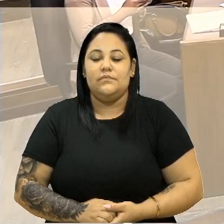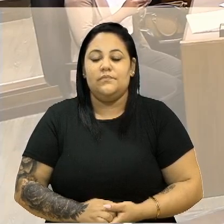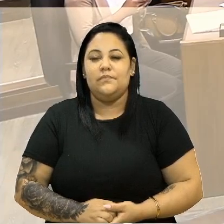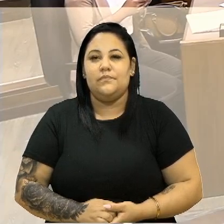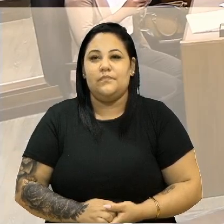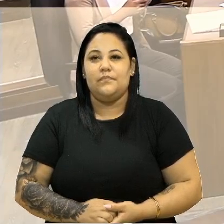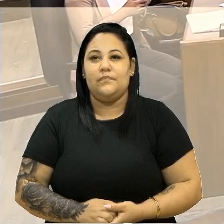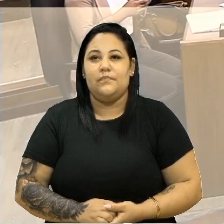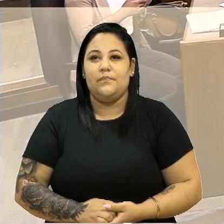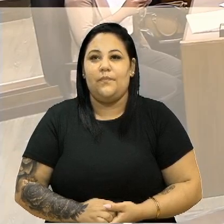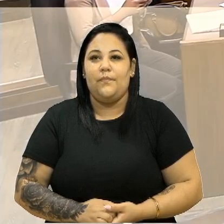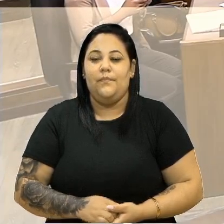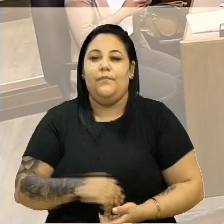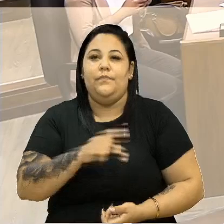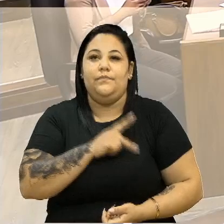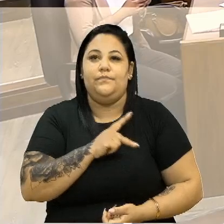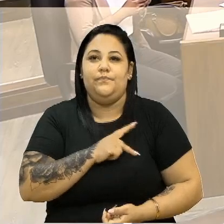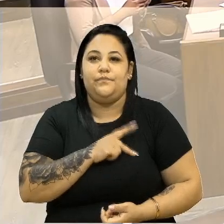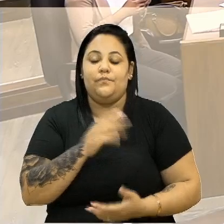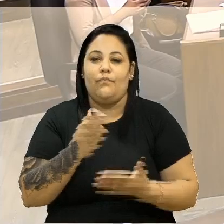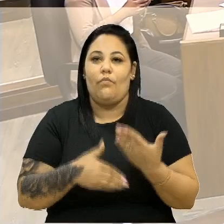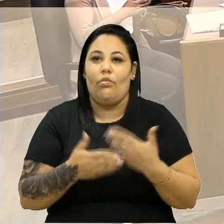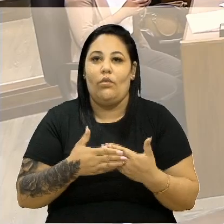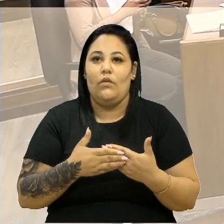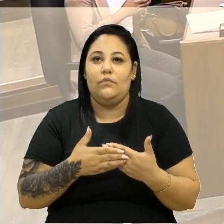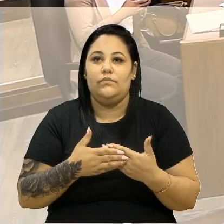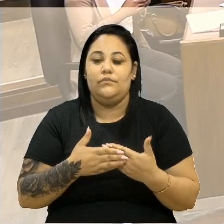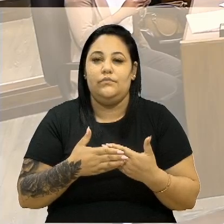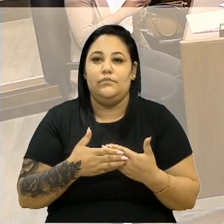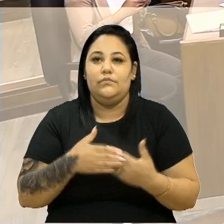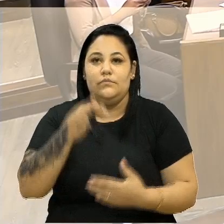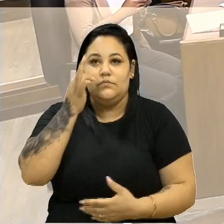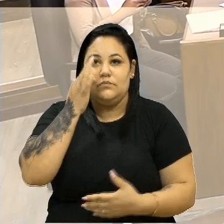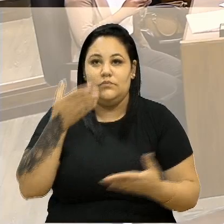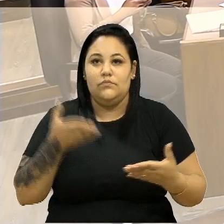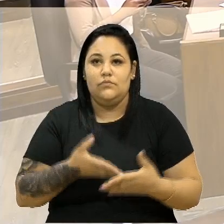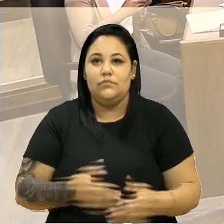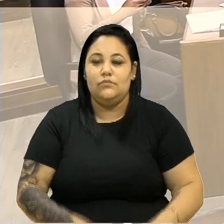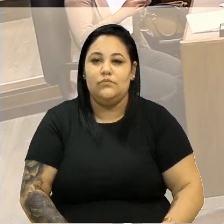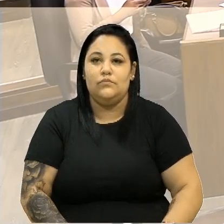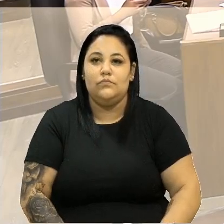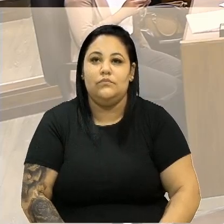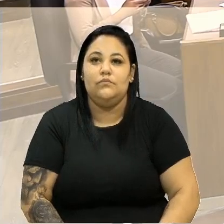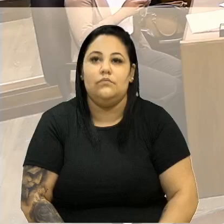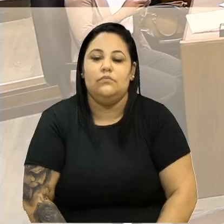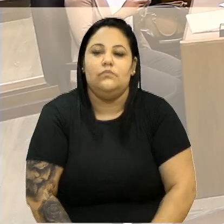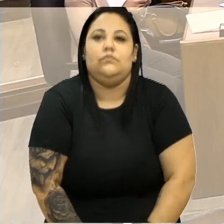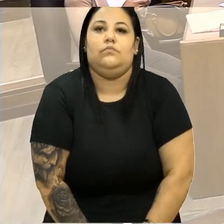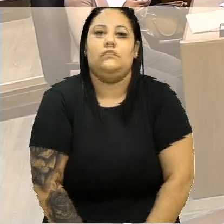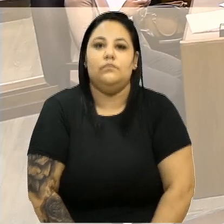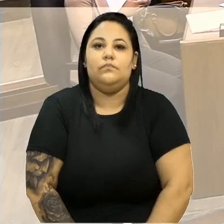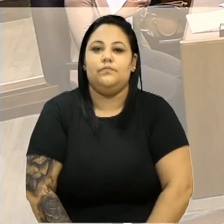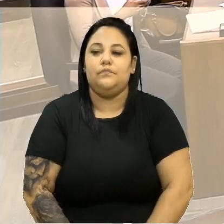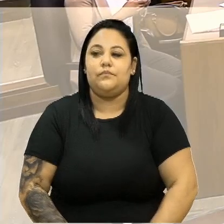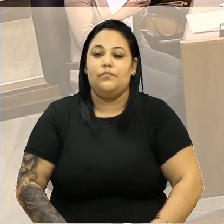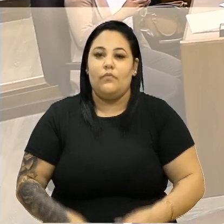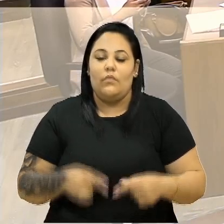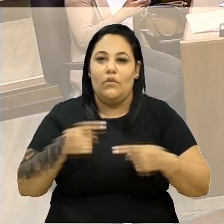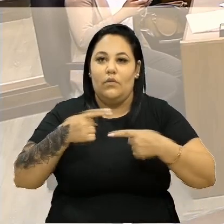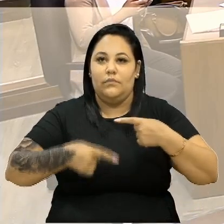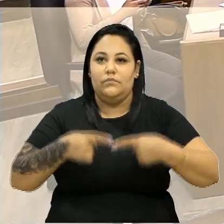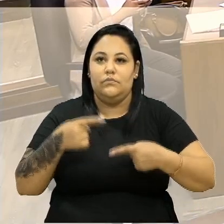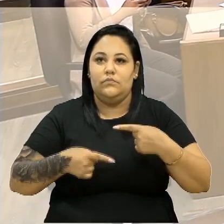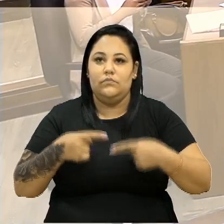Senhor presidente, nobres pares, acho que são discussões muito importantes que a gente levanta e a gente faz